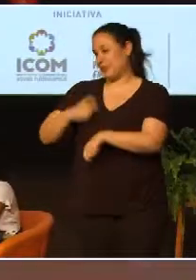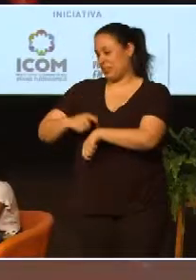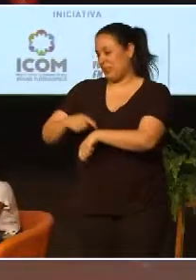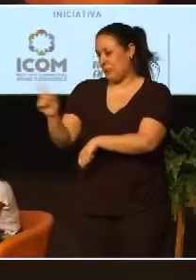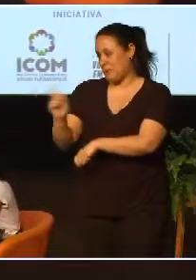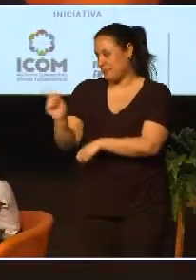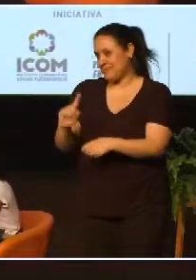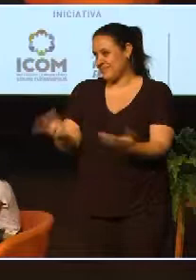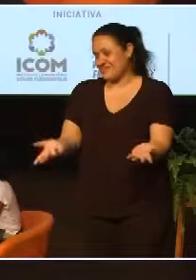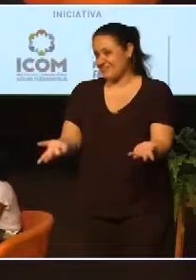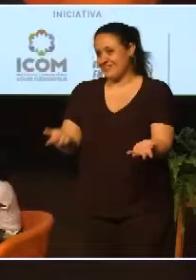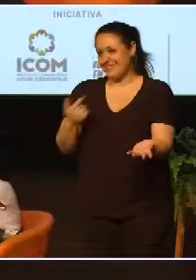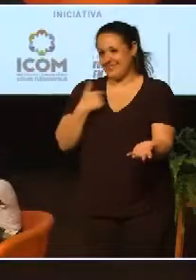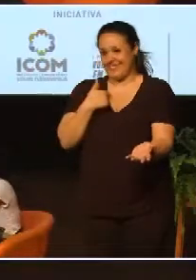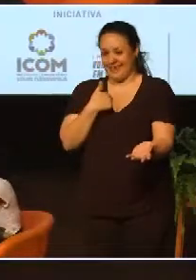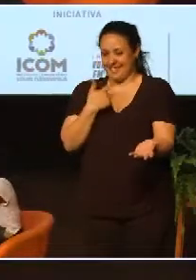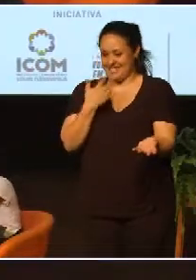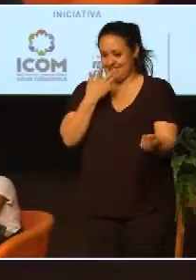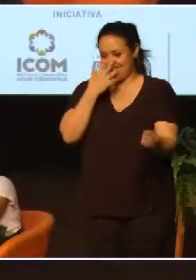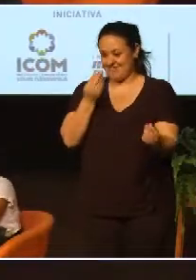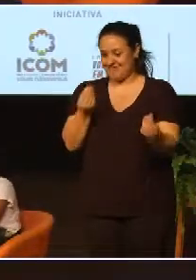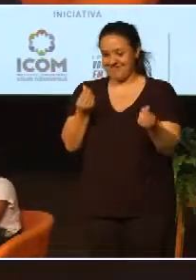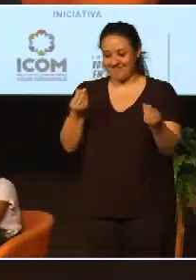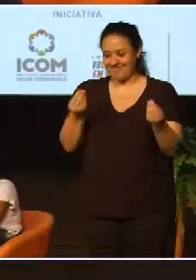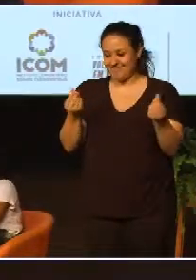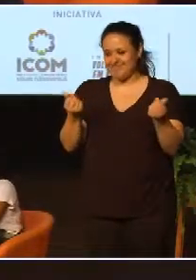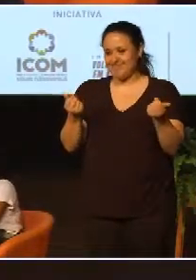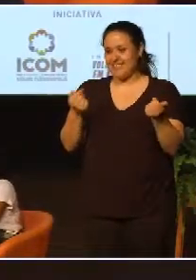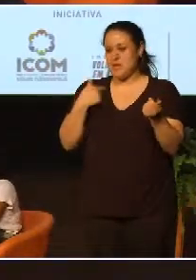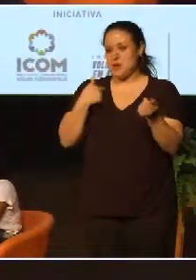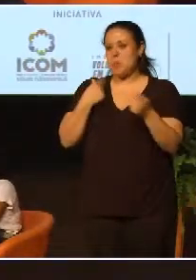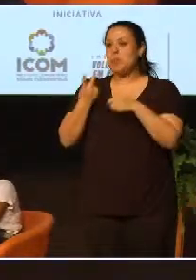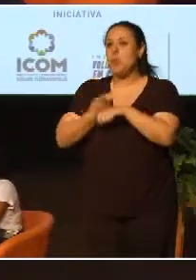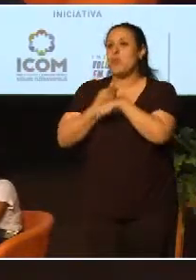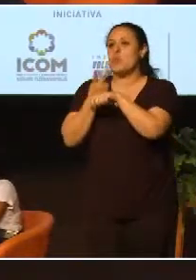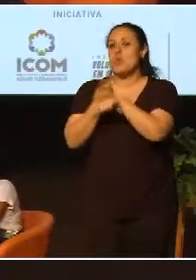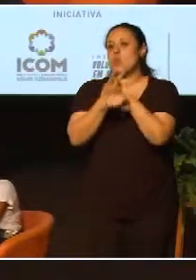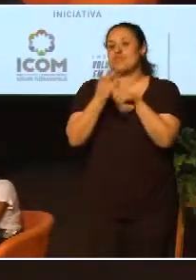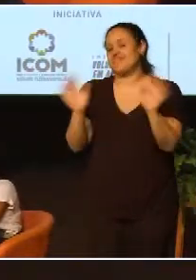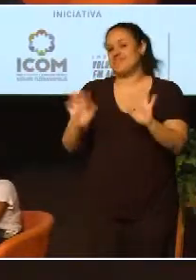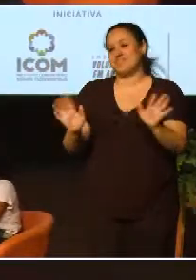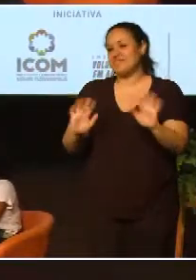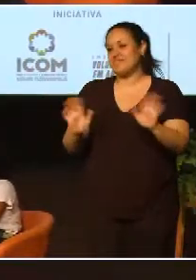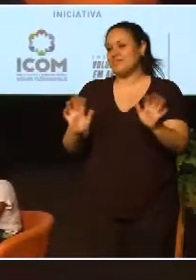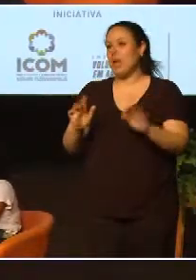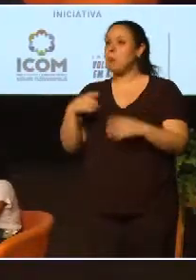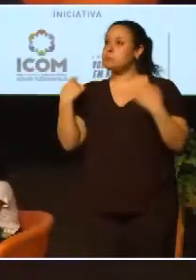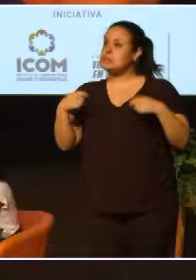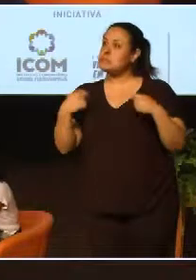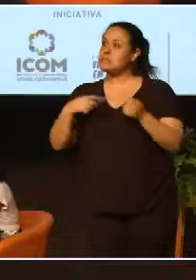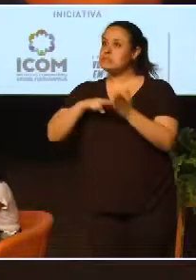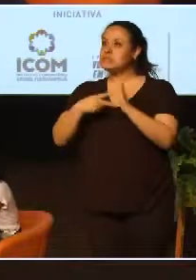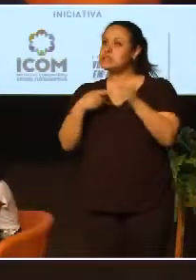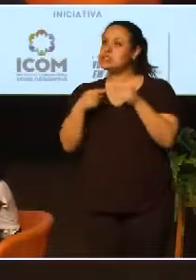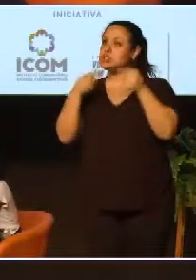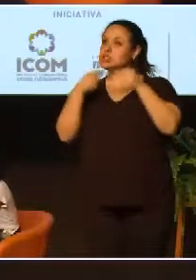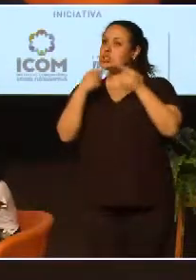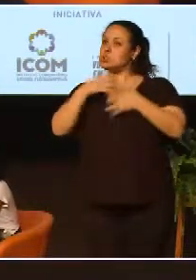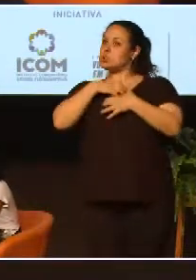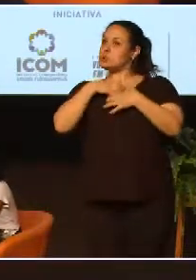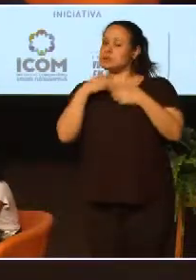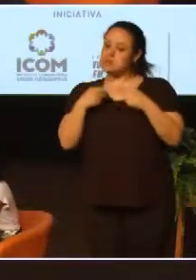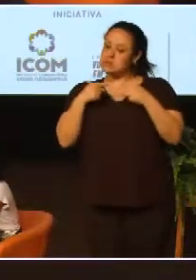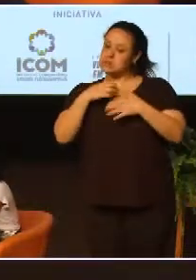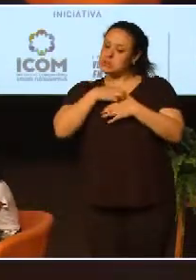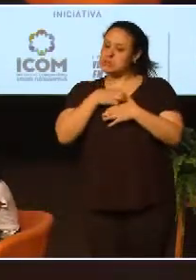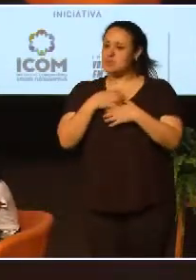Eu não podia me dar o luxo de tentar procurar sentido, porque hoje é isso, né? Tudo precisa fazer sentido. Que sentido é esse? Sentido